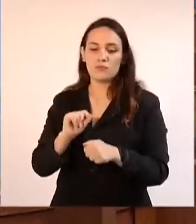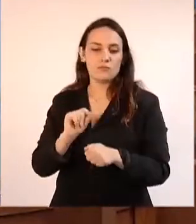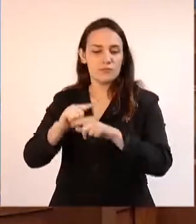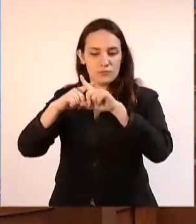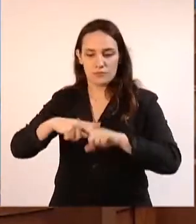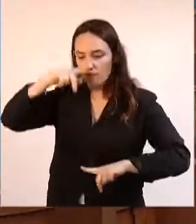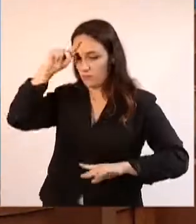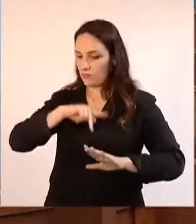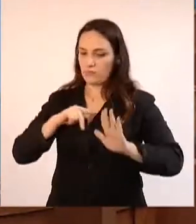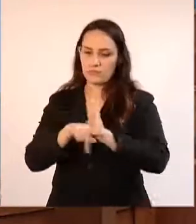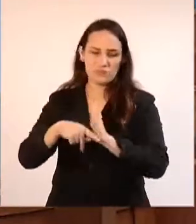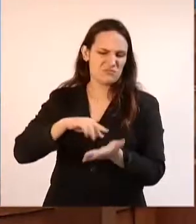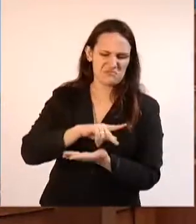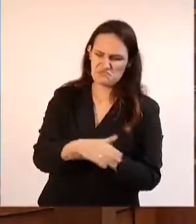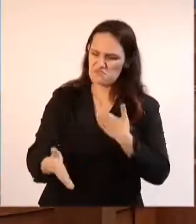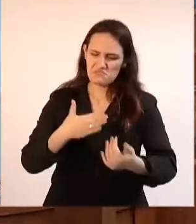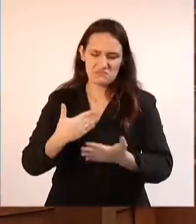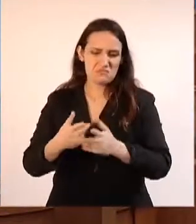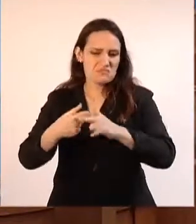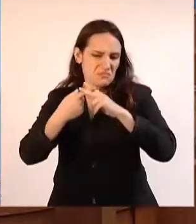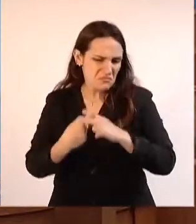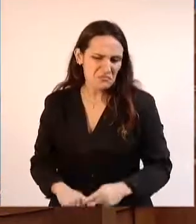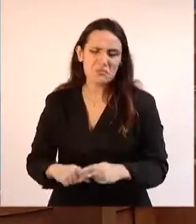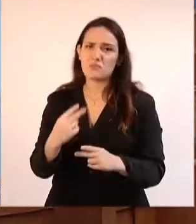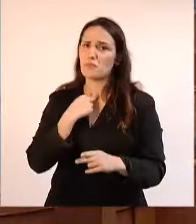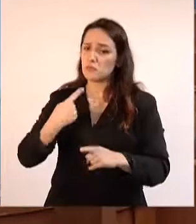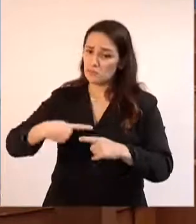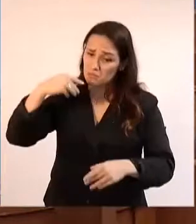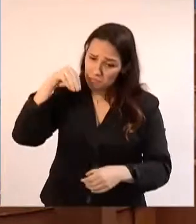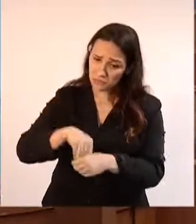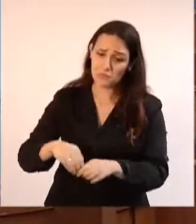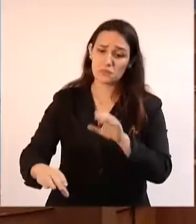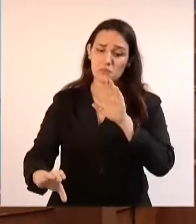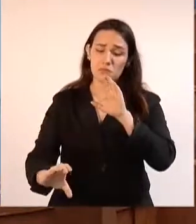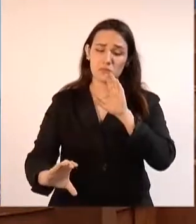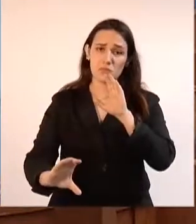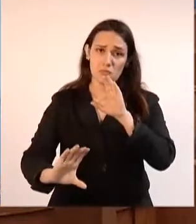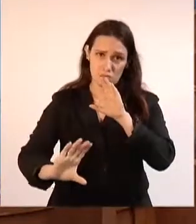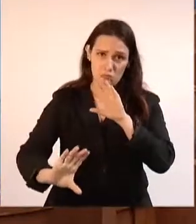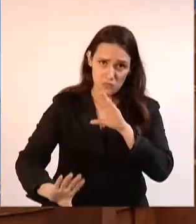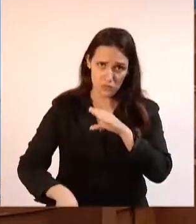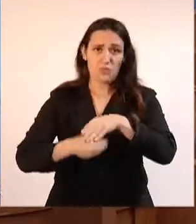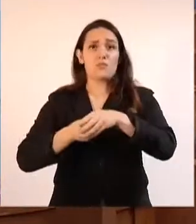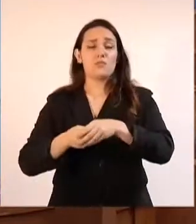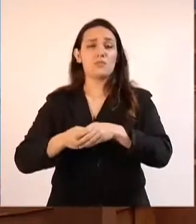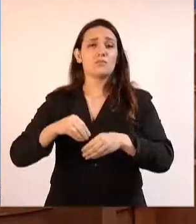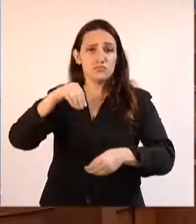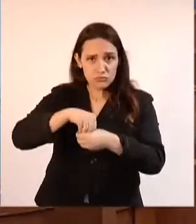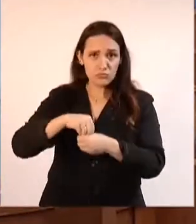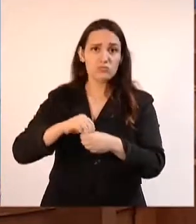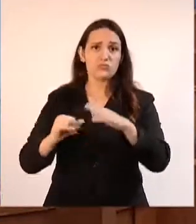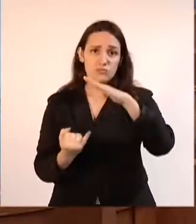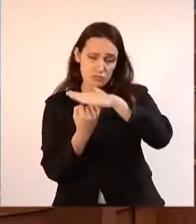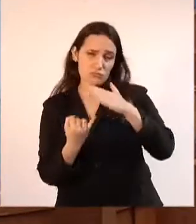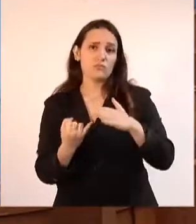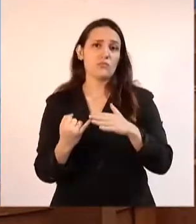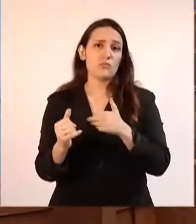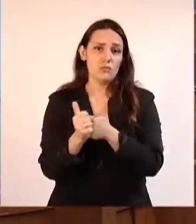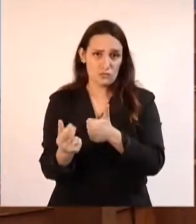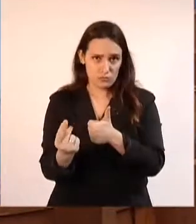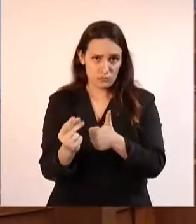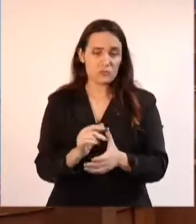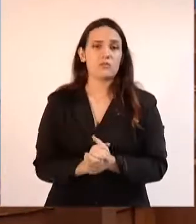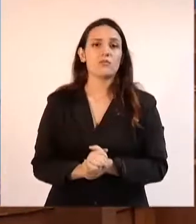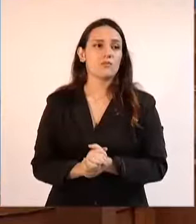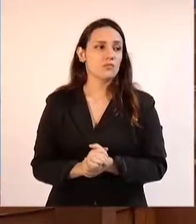que esses integram, por considerá-la inserida na estrutura orgânica dos tribunais de contas. Aí vem